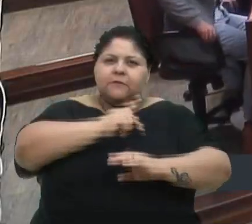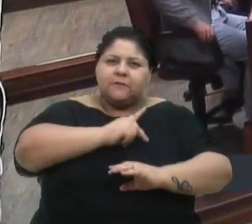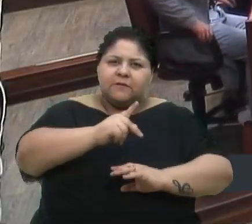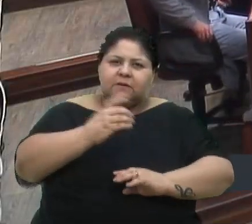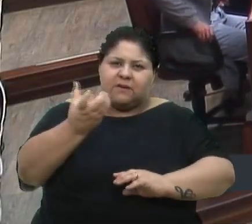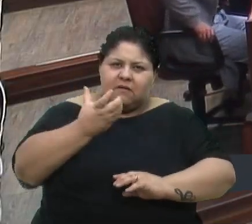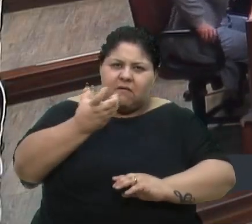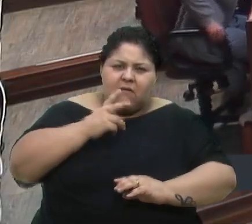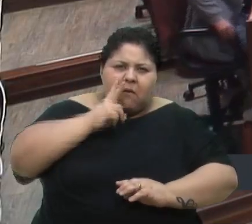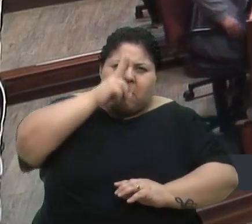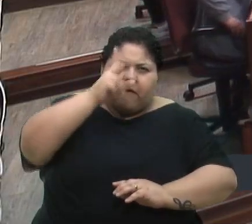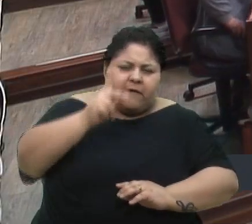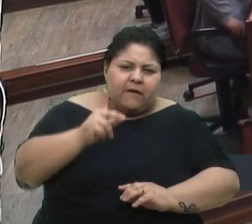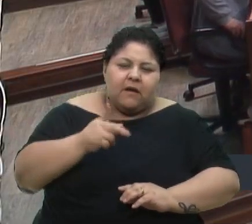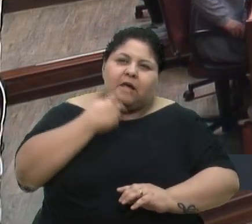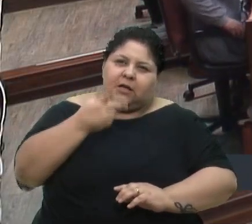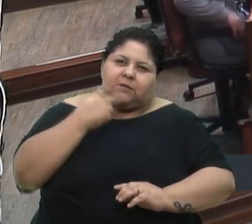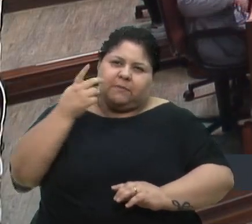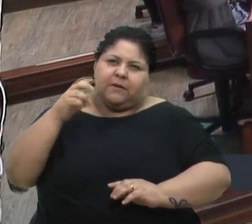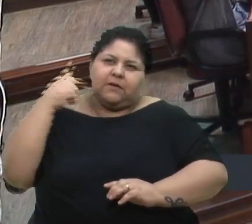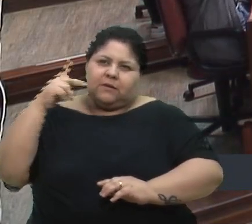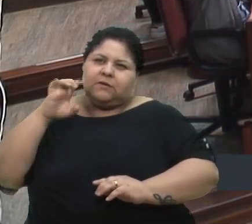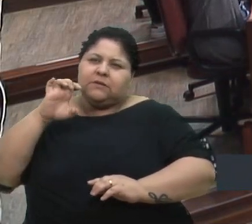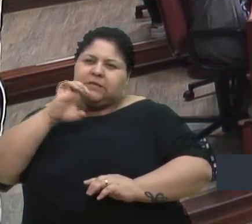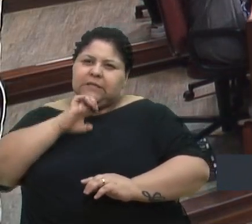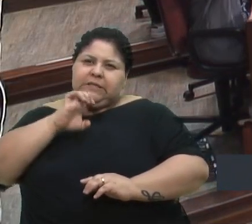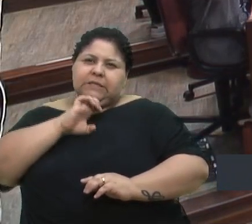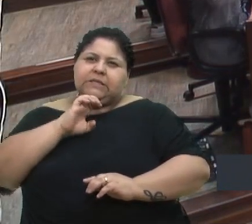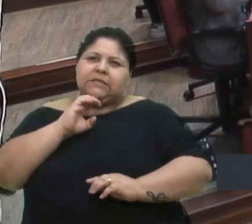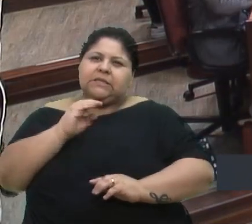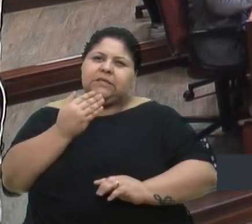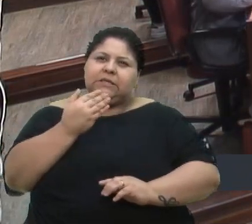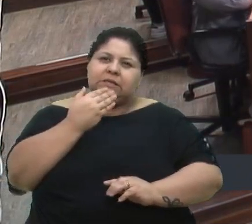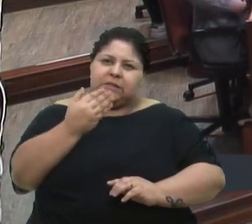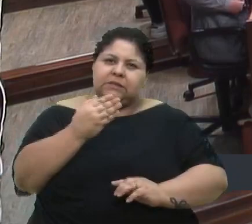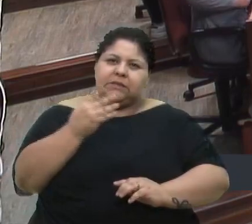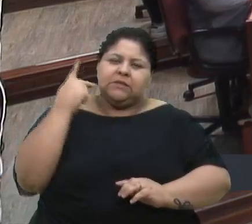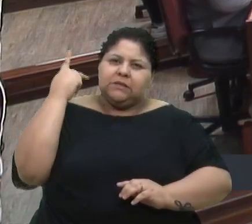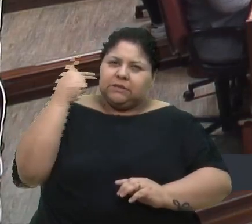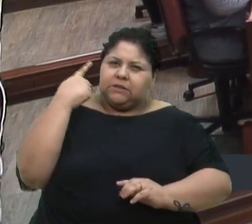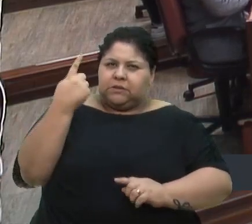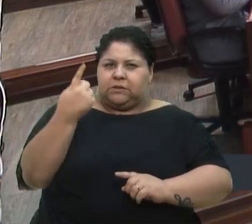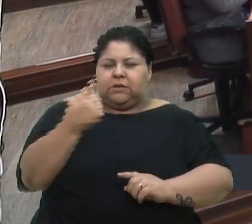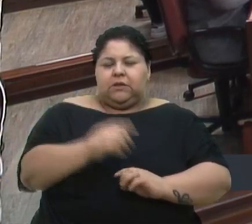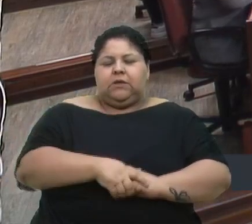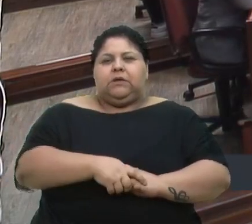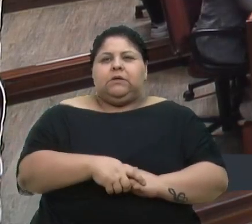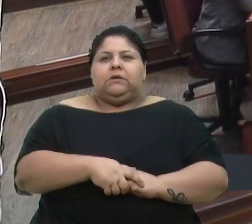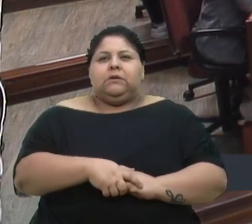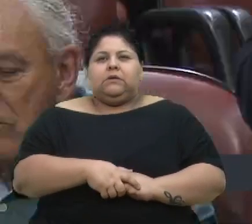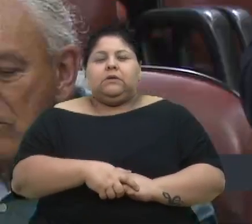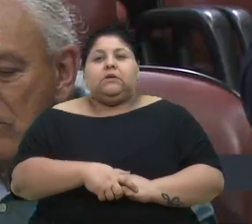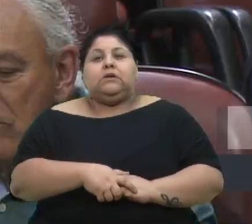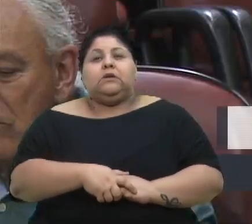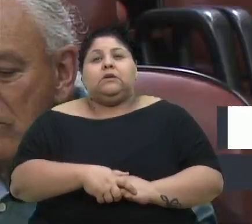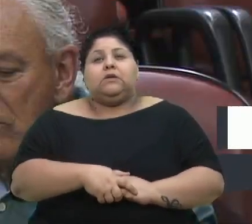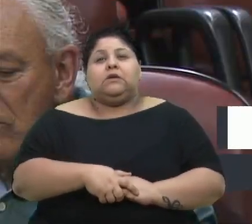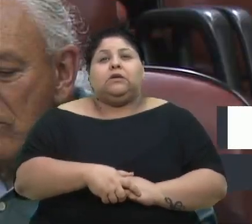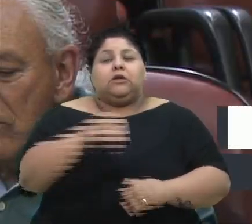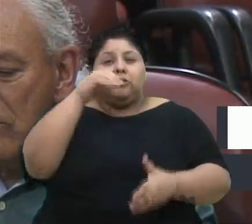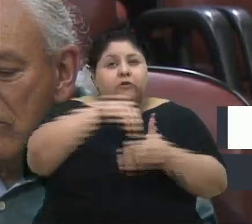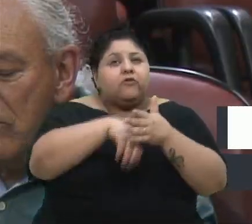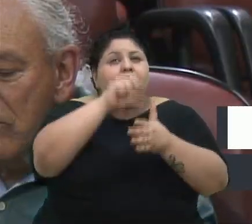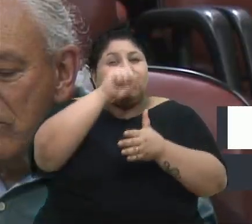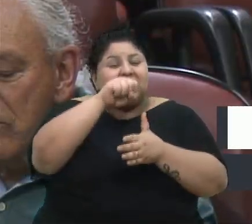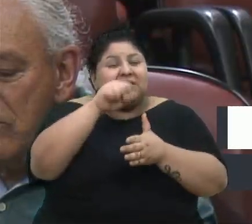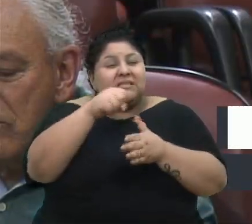as palavras da vereadora Estela e pedir que os vereadores o atenciem para a prorrogação desses 30